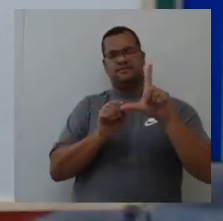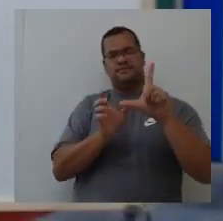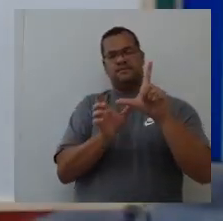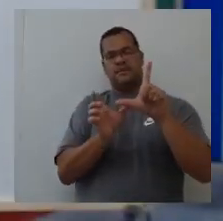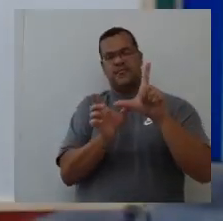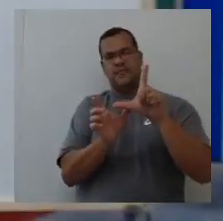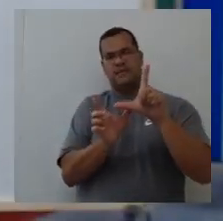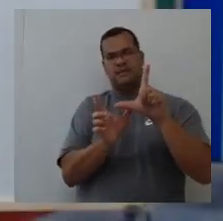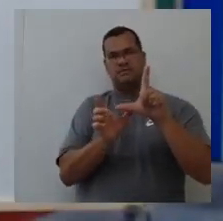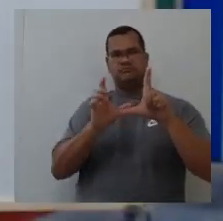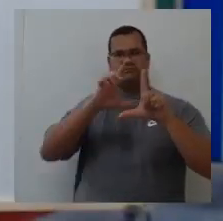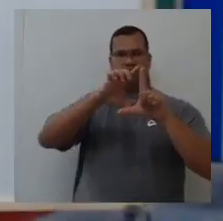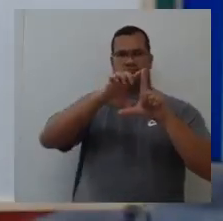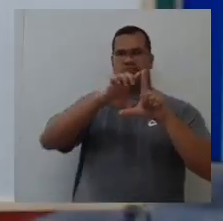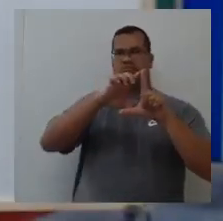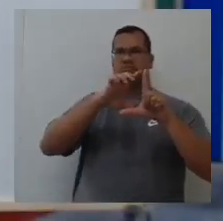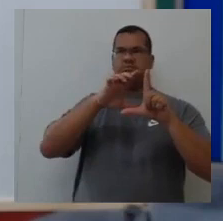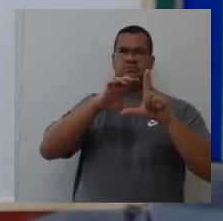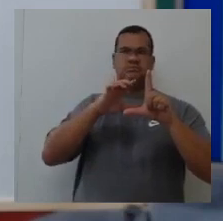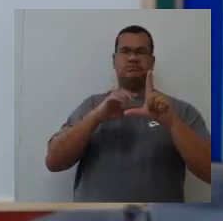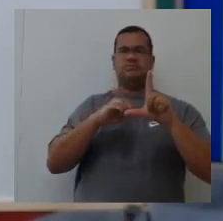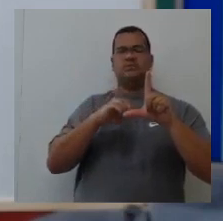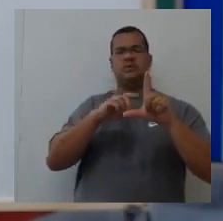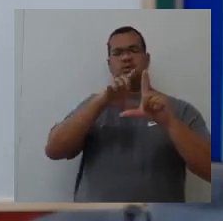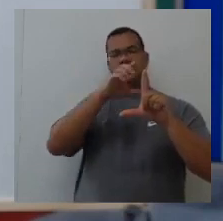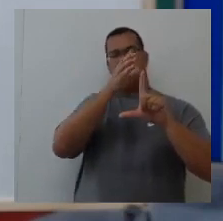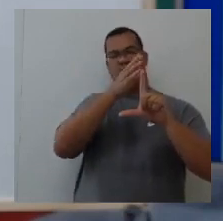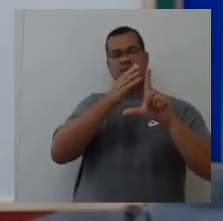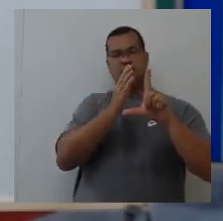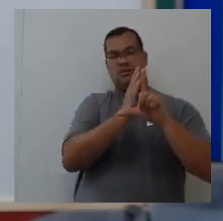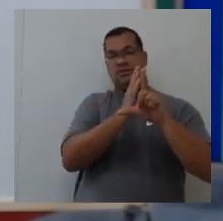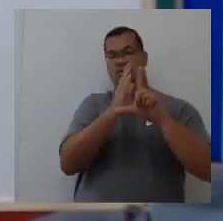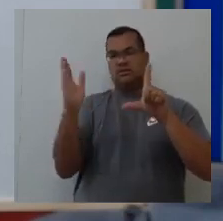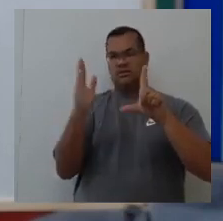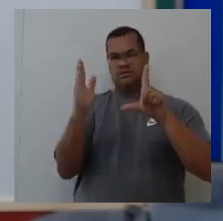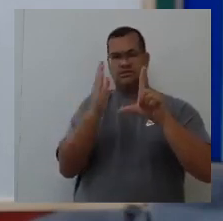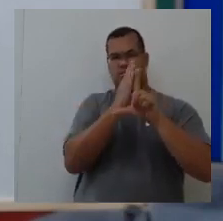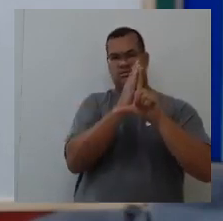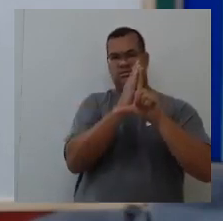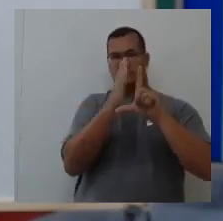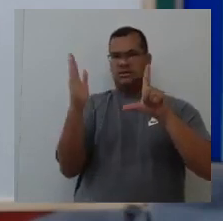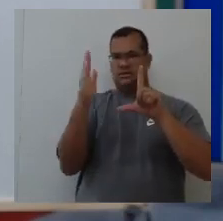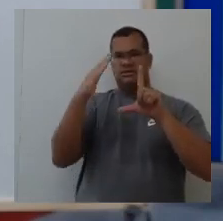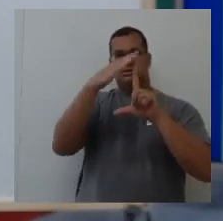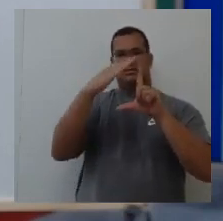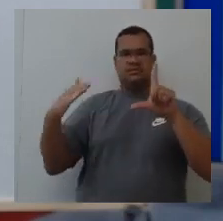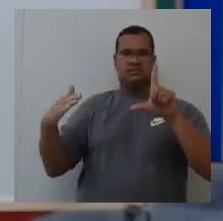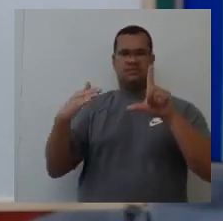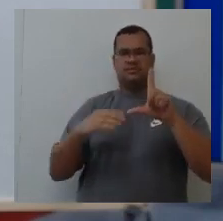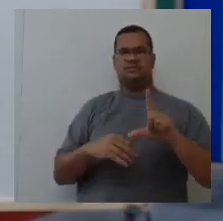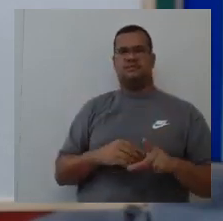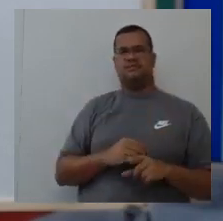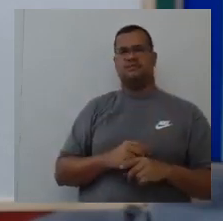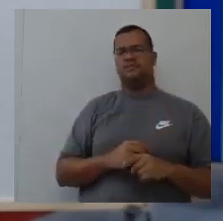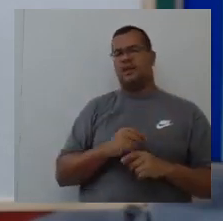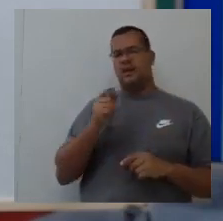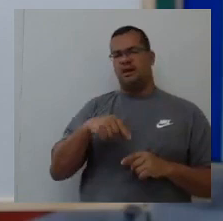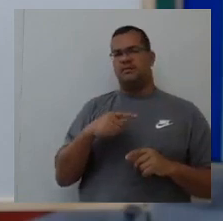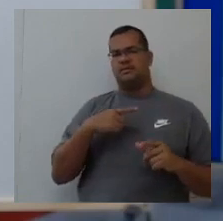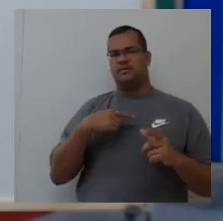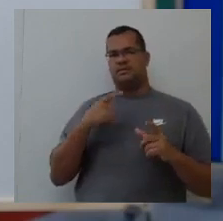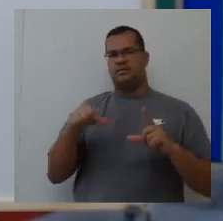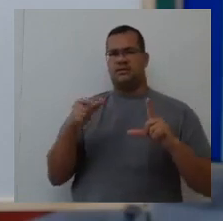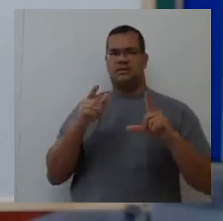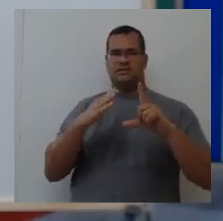cateto adjacente. Desculpa, o cateto oposto e a hipotenusa. Na hora de falar aqui, cortou uma câmera, eu tenho um retorno, olhei